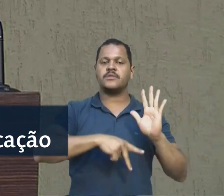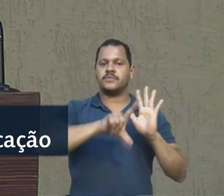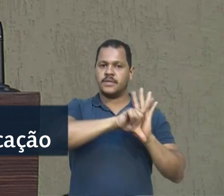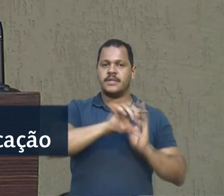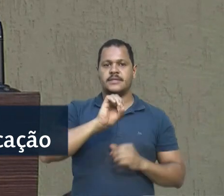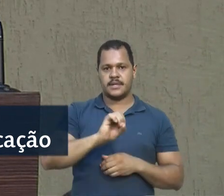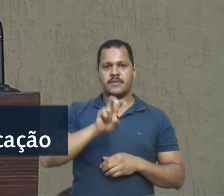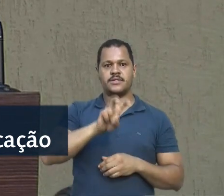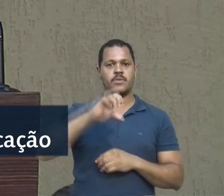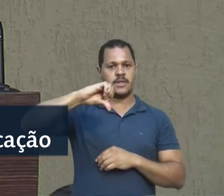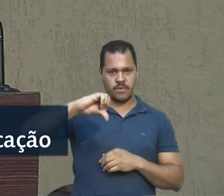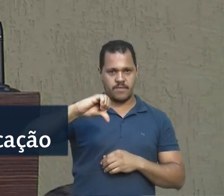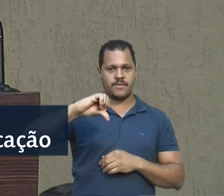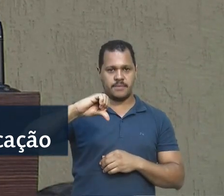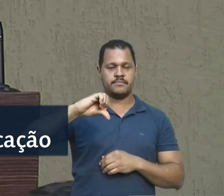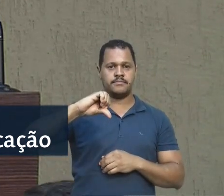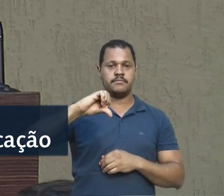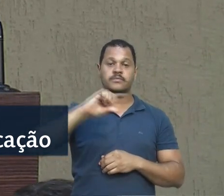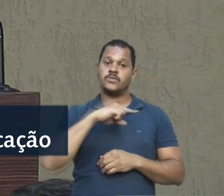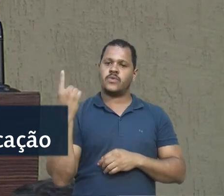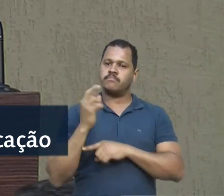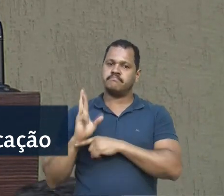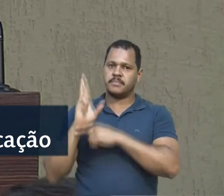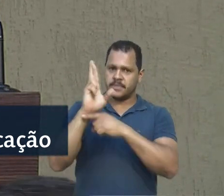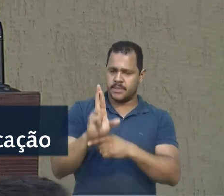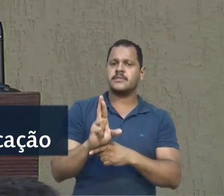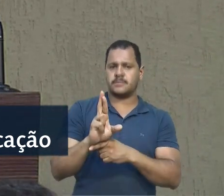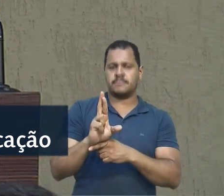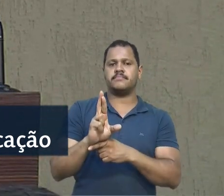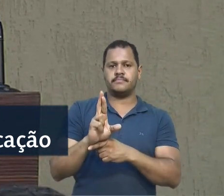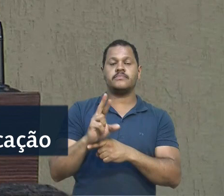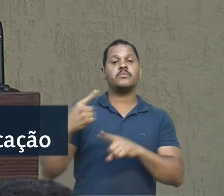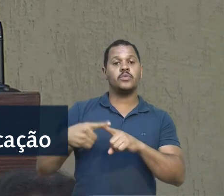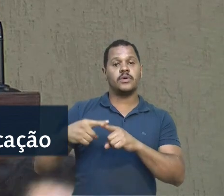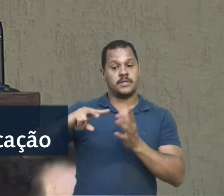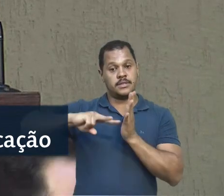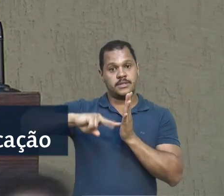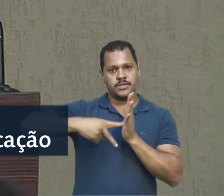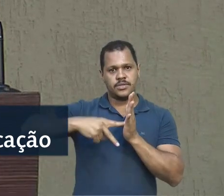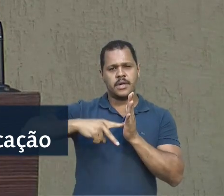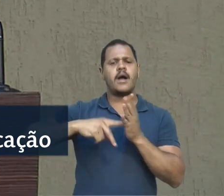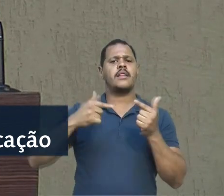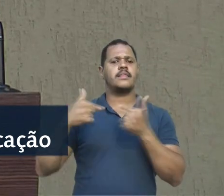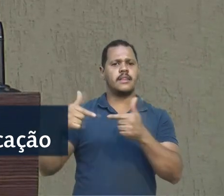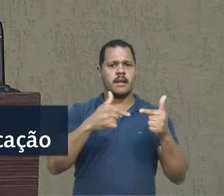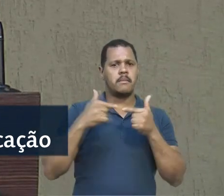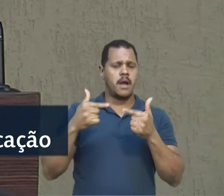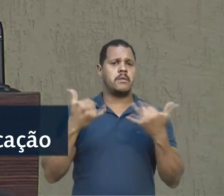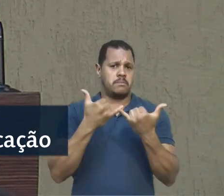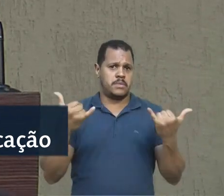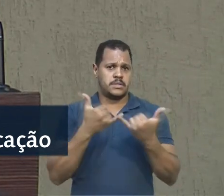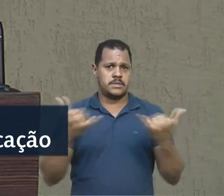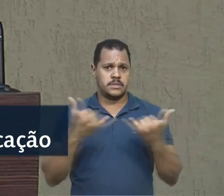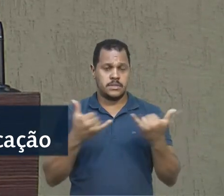direito citando como exemplo as cantineiras que atuam há mais de 25 anos e não recebem pelo tempo de serviço